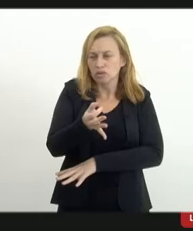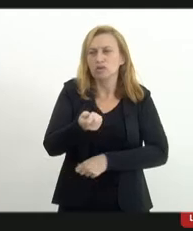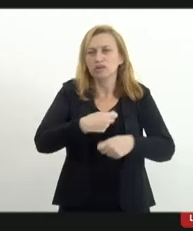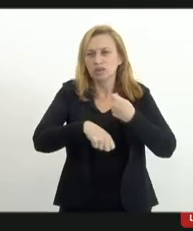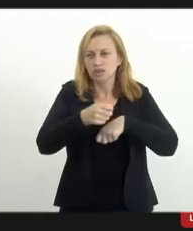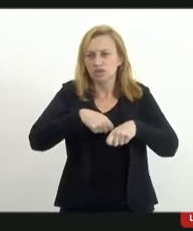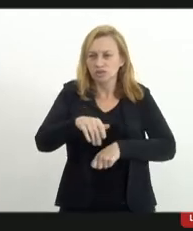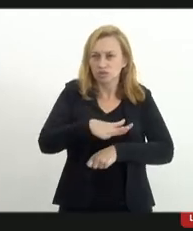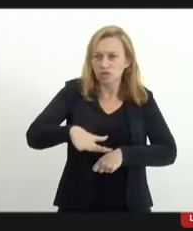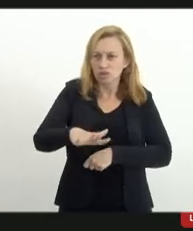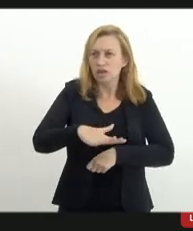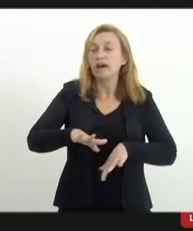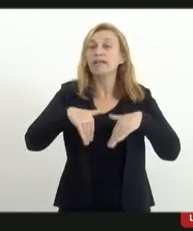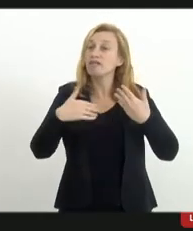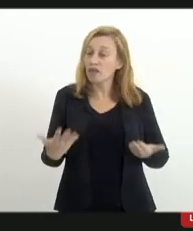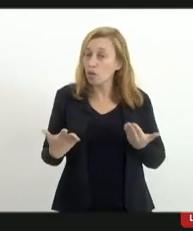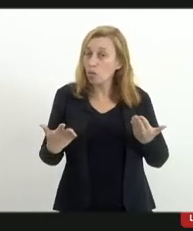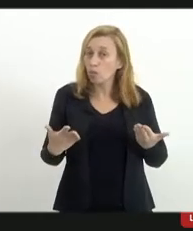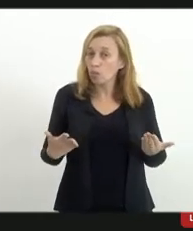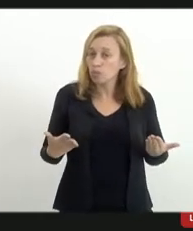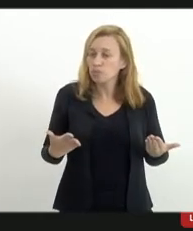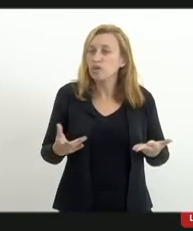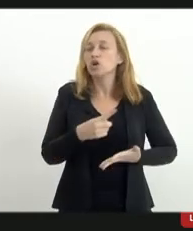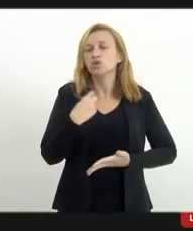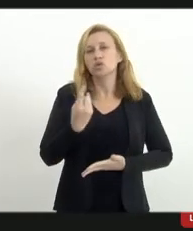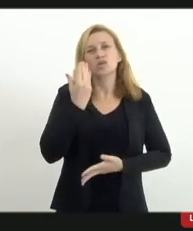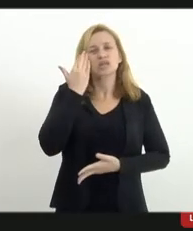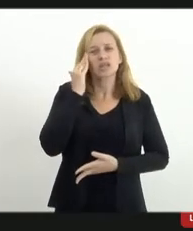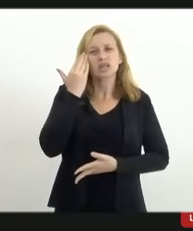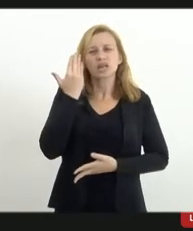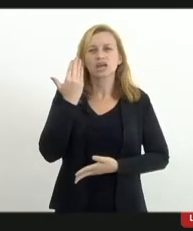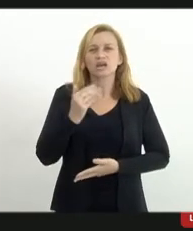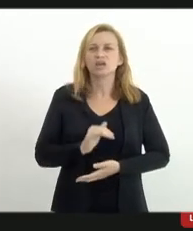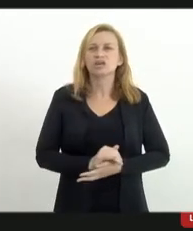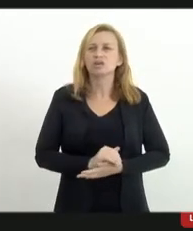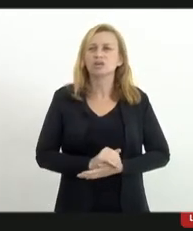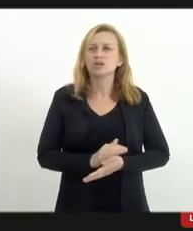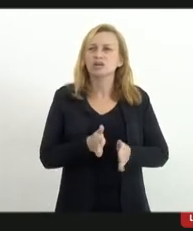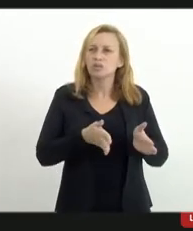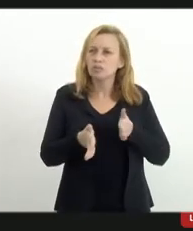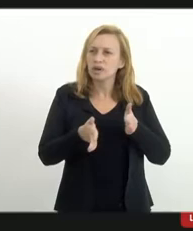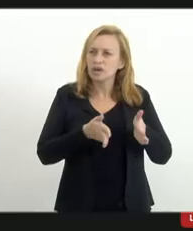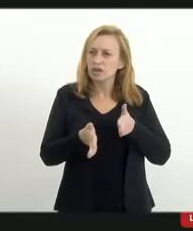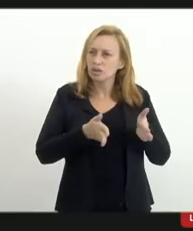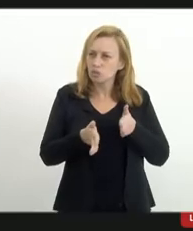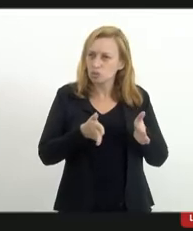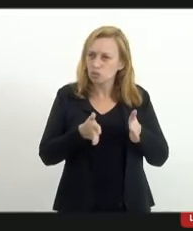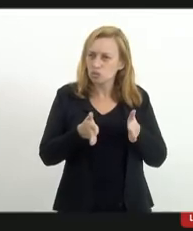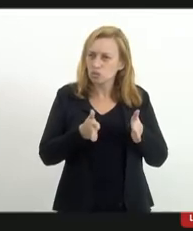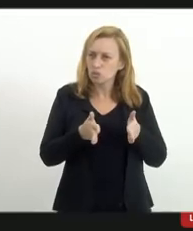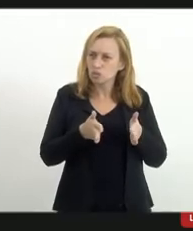administrativo. Então, no nosso entender, né, durante esse período em que